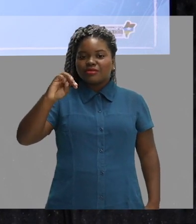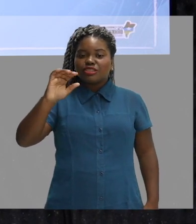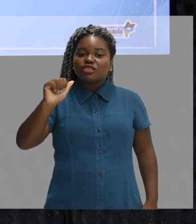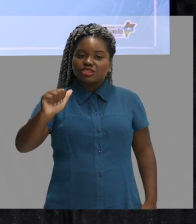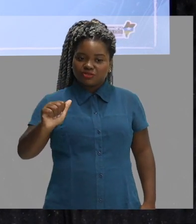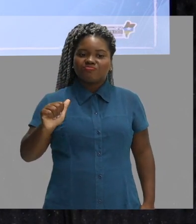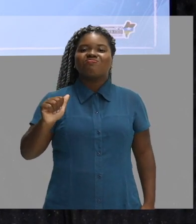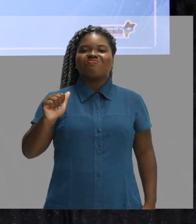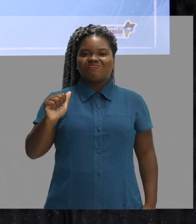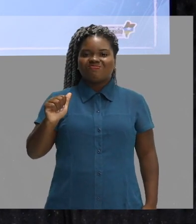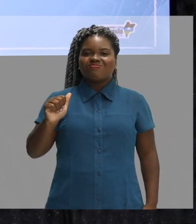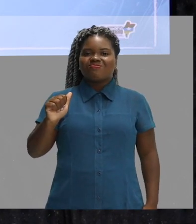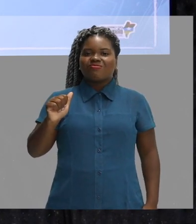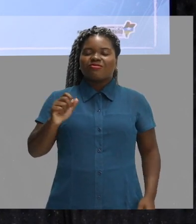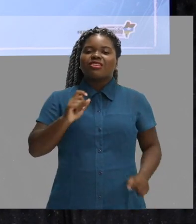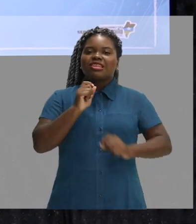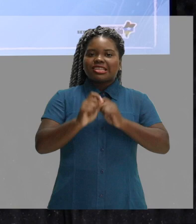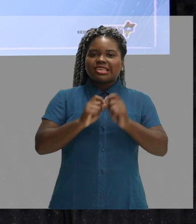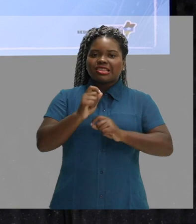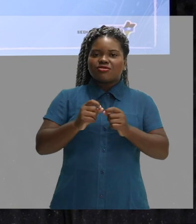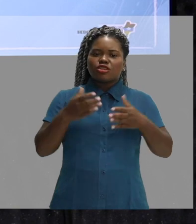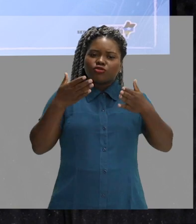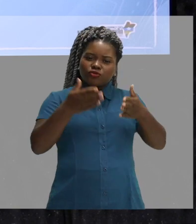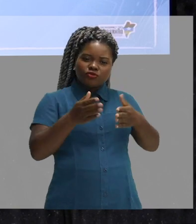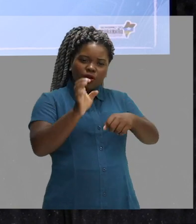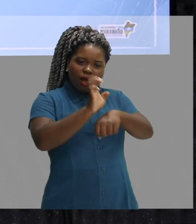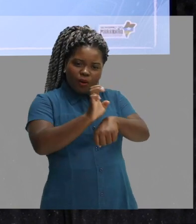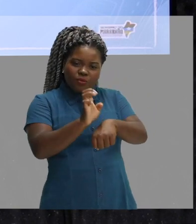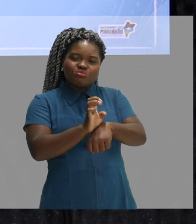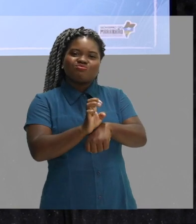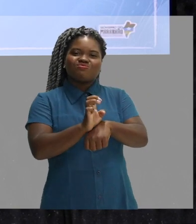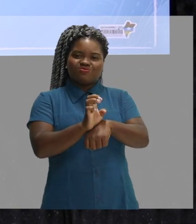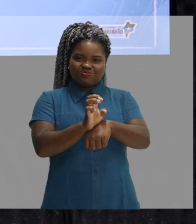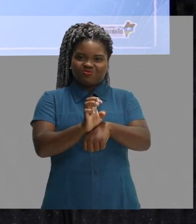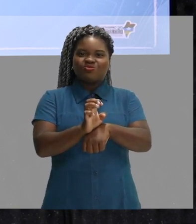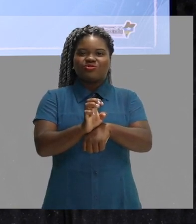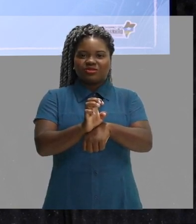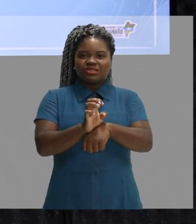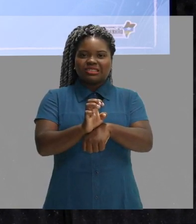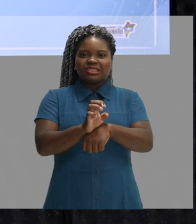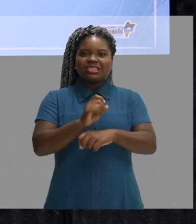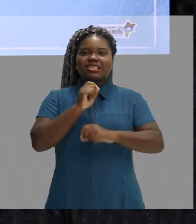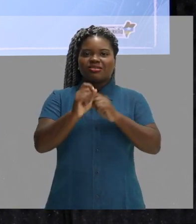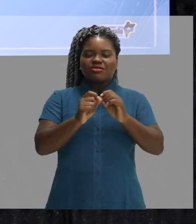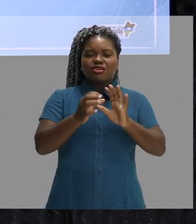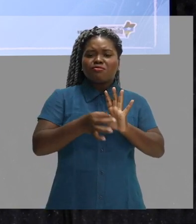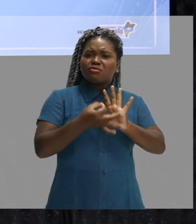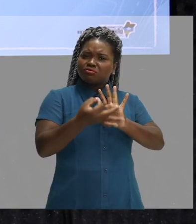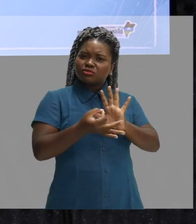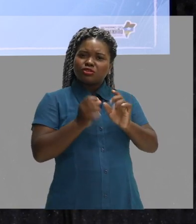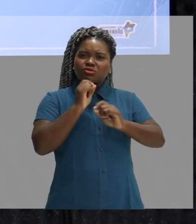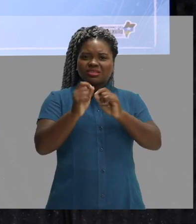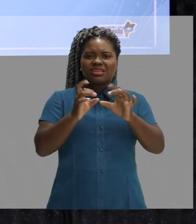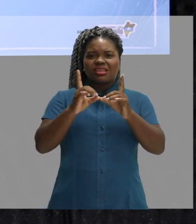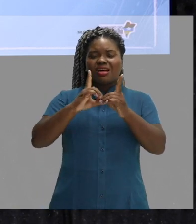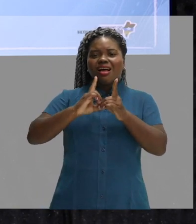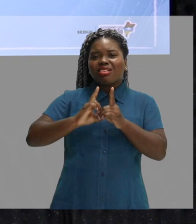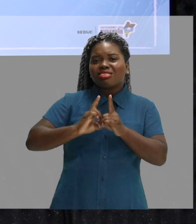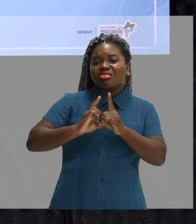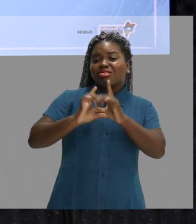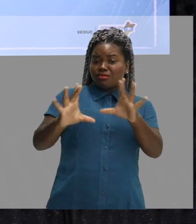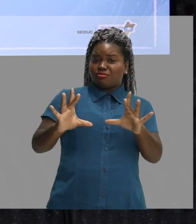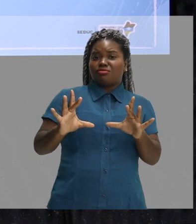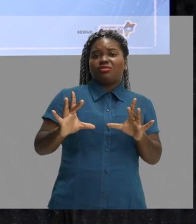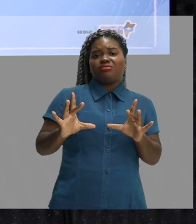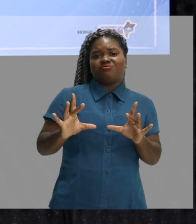contratualistas que vai defender um modelo de Estado chamado Estado absolutista, que na verdade é uma crítica ao que seria a democracia. Não é